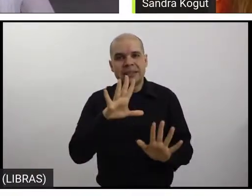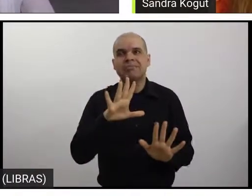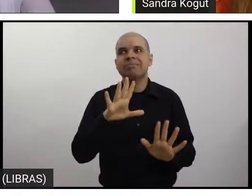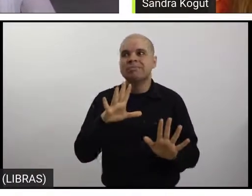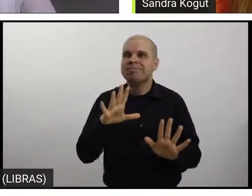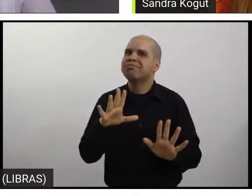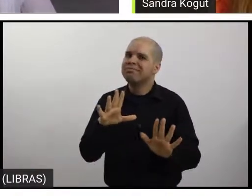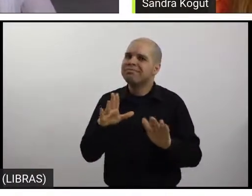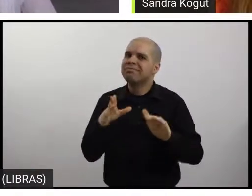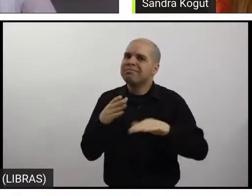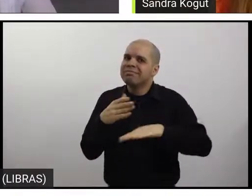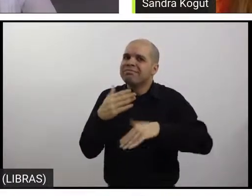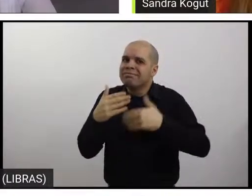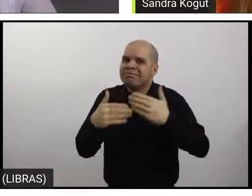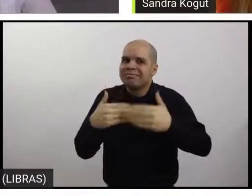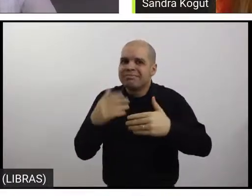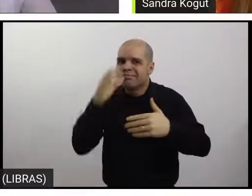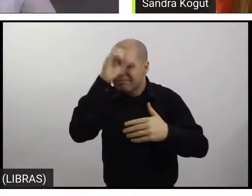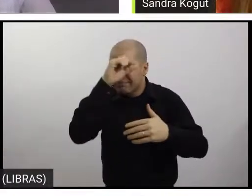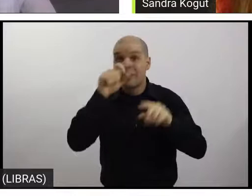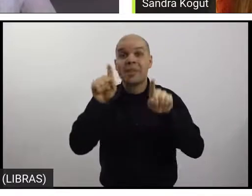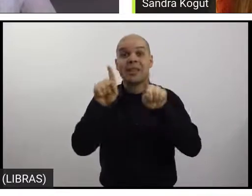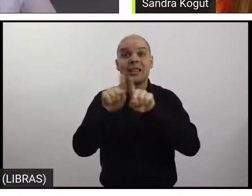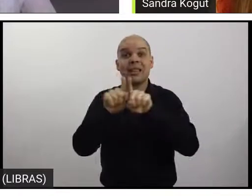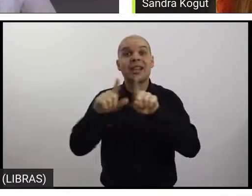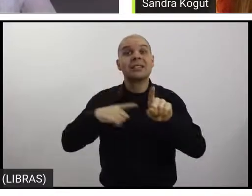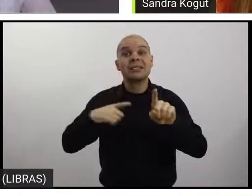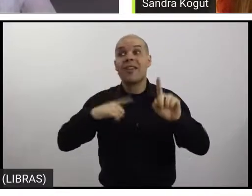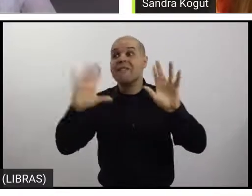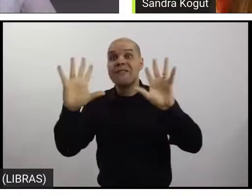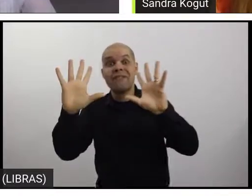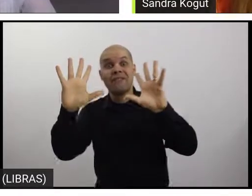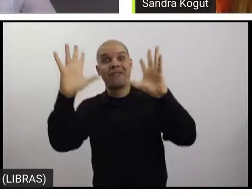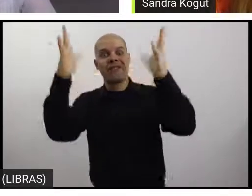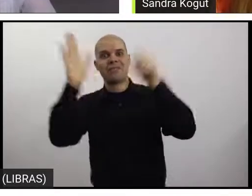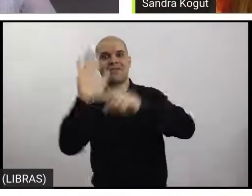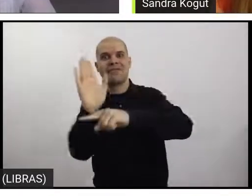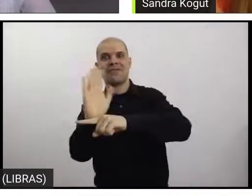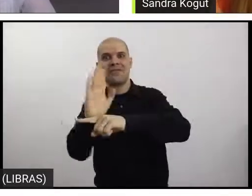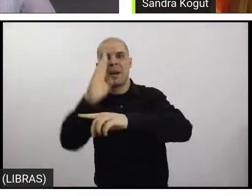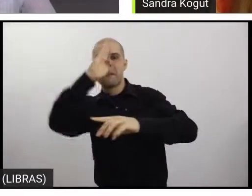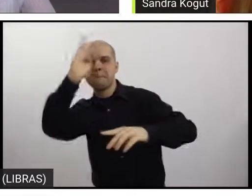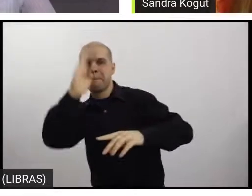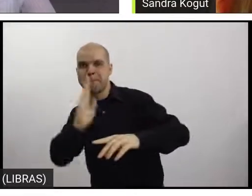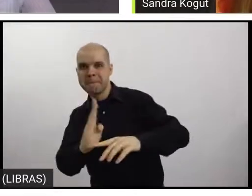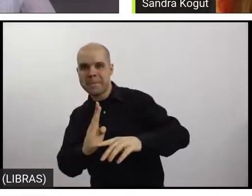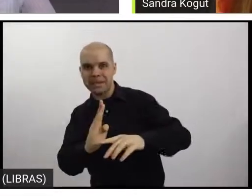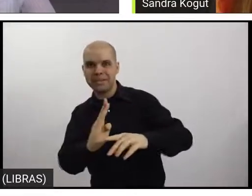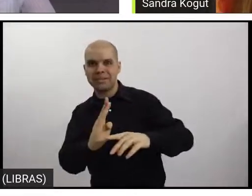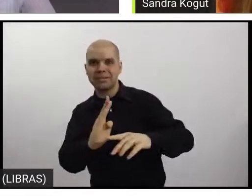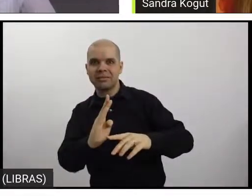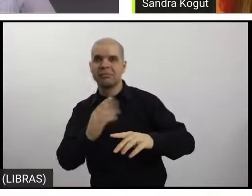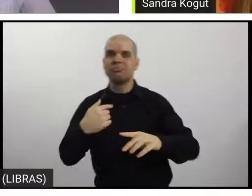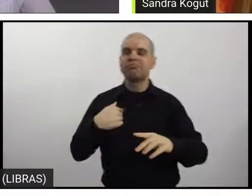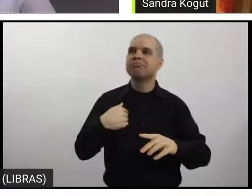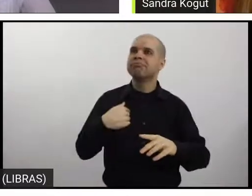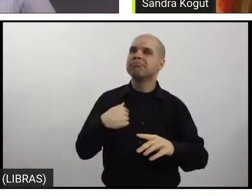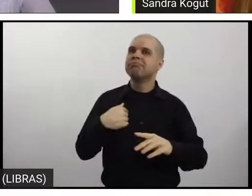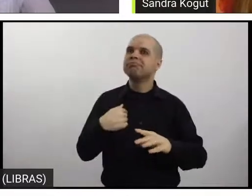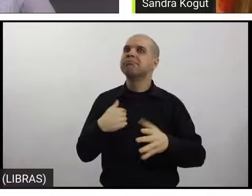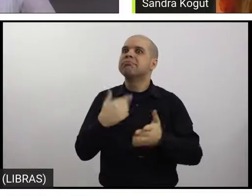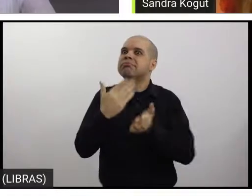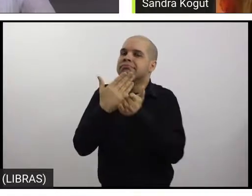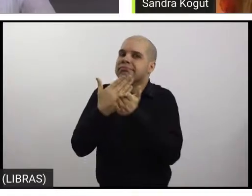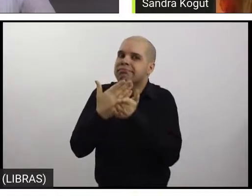de vídeo, que era o Vídeo Brasil, que também estava começando, com um dos meus primeiros vídeos, acho que talvez esse ou